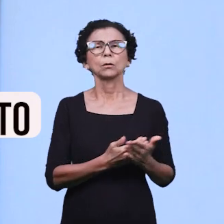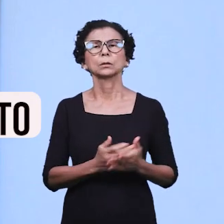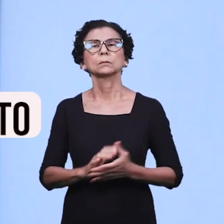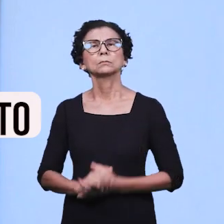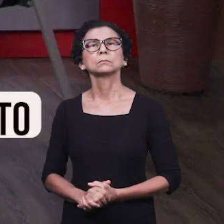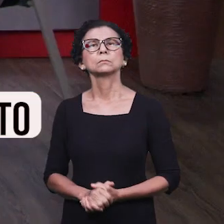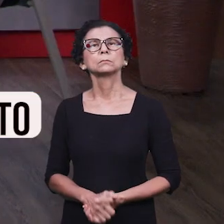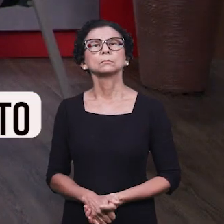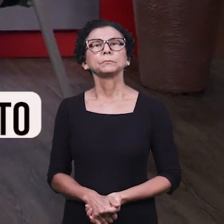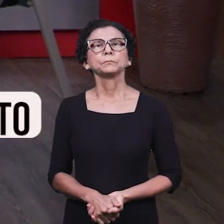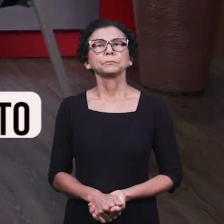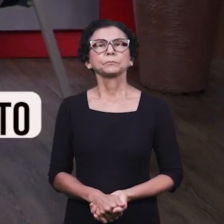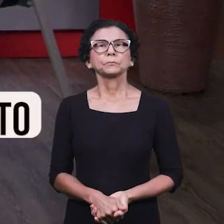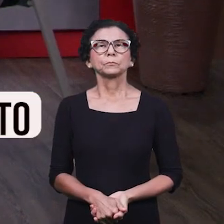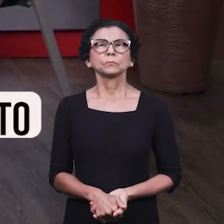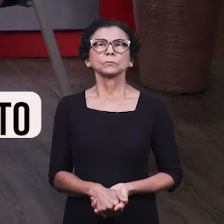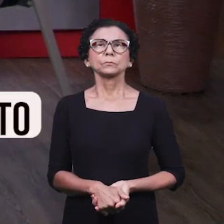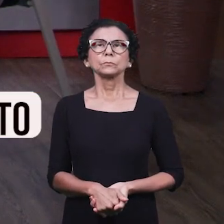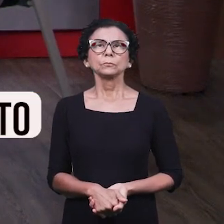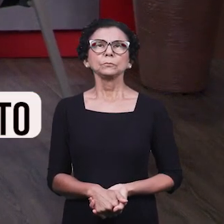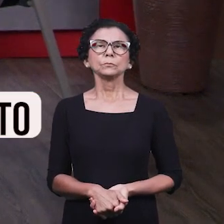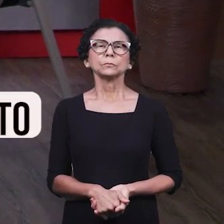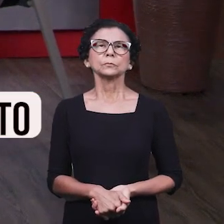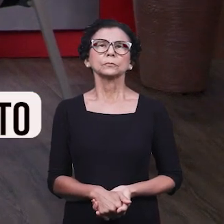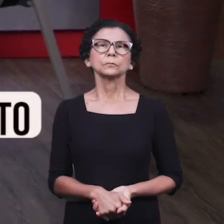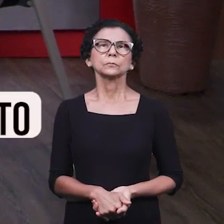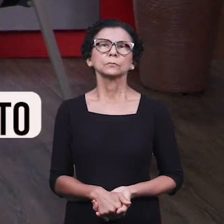sobre isso. Verdade, é isso mesmo.